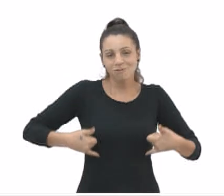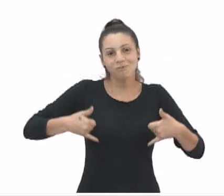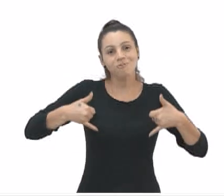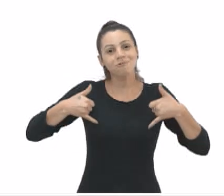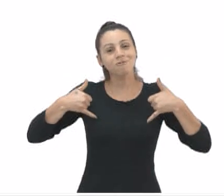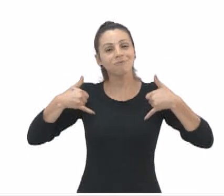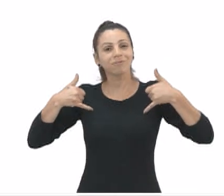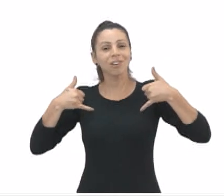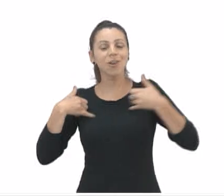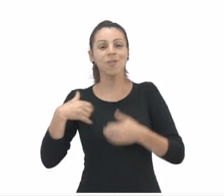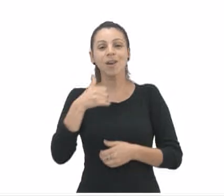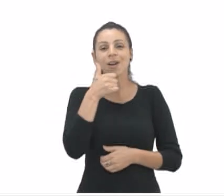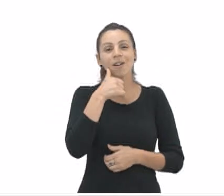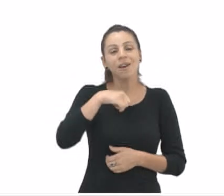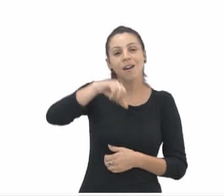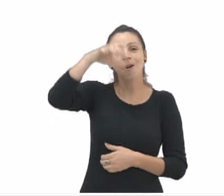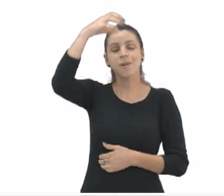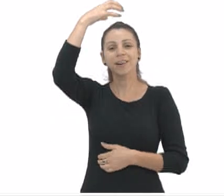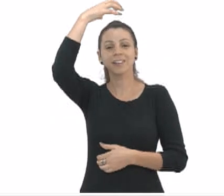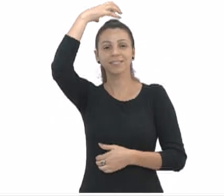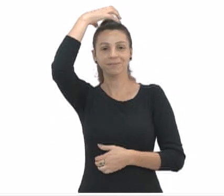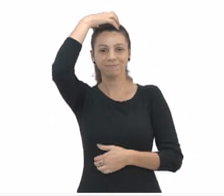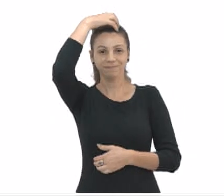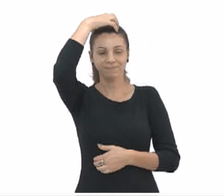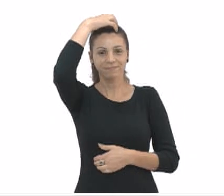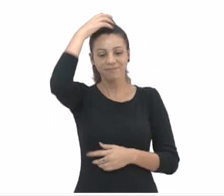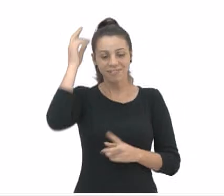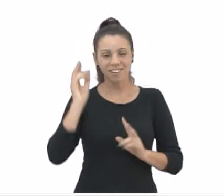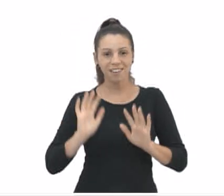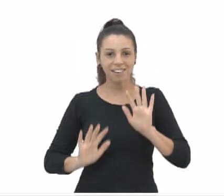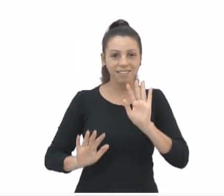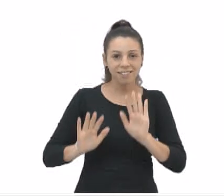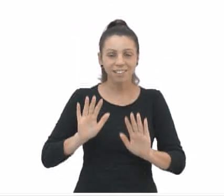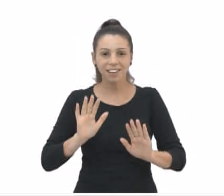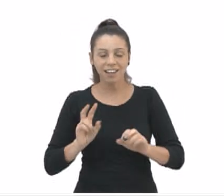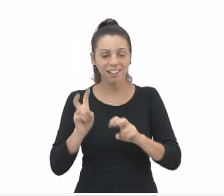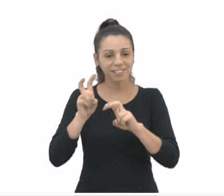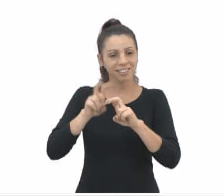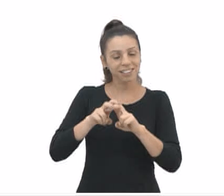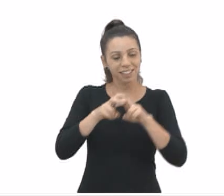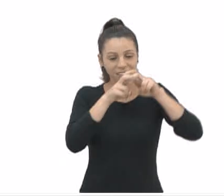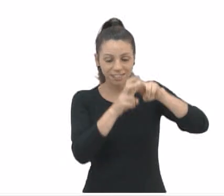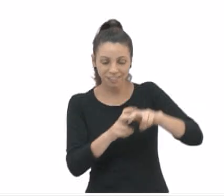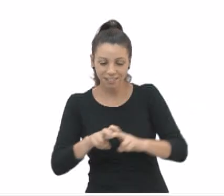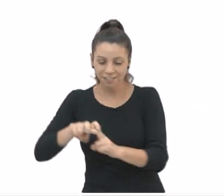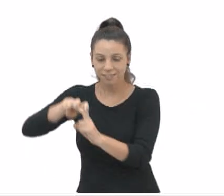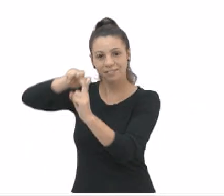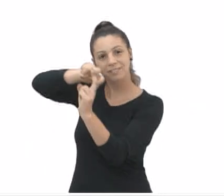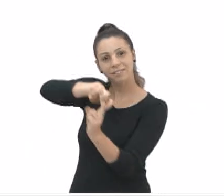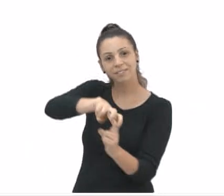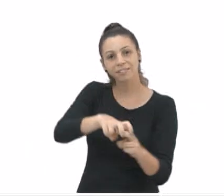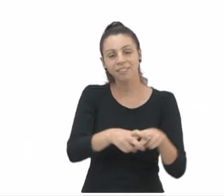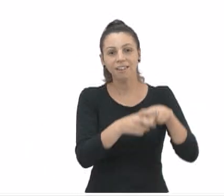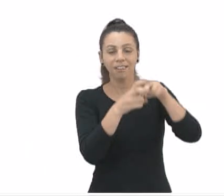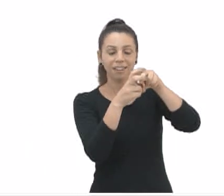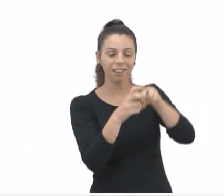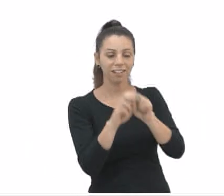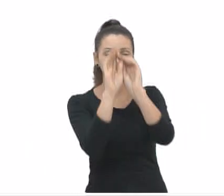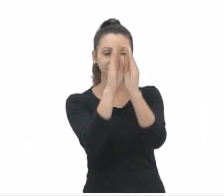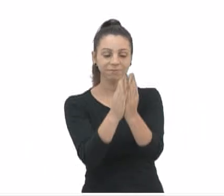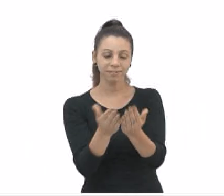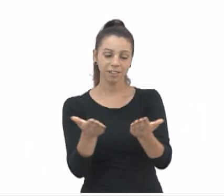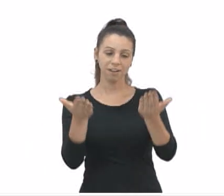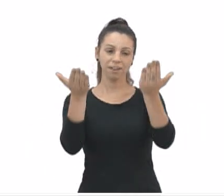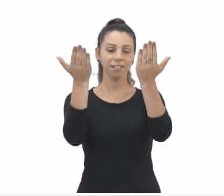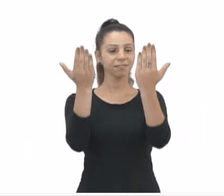Eu era uma rainha delicada. Às vezes, sentava-me na rede, balançando-me com o livro aberto